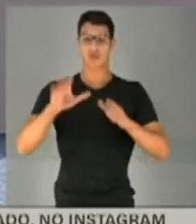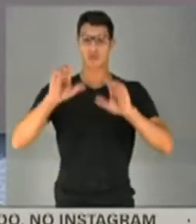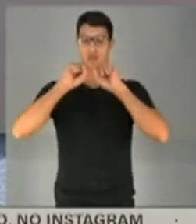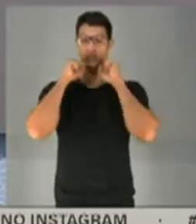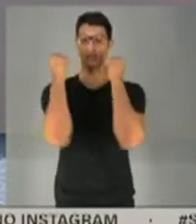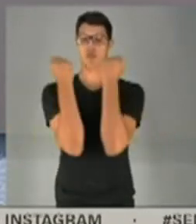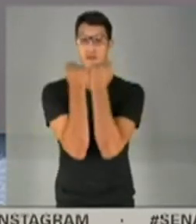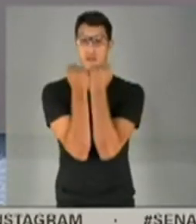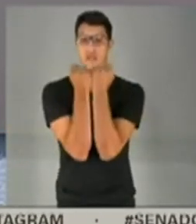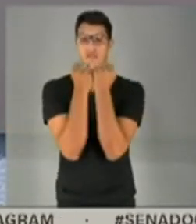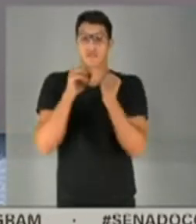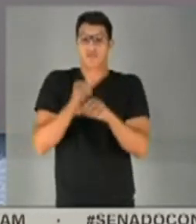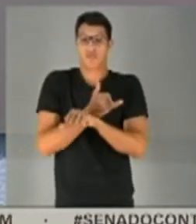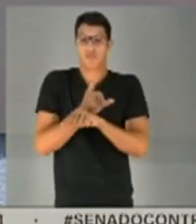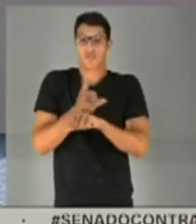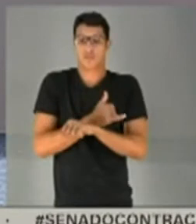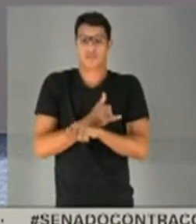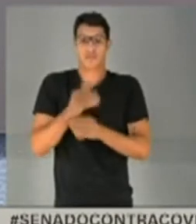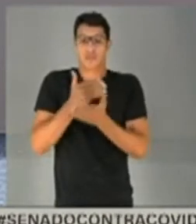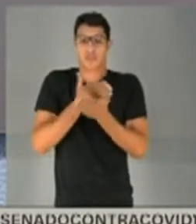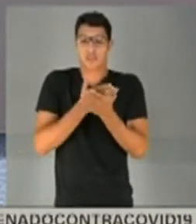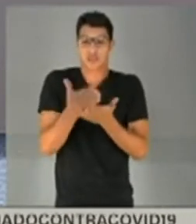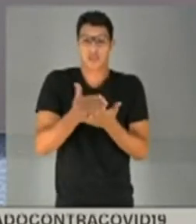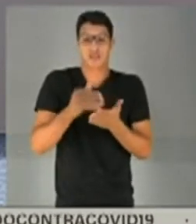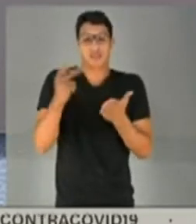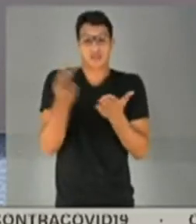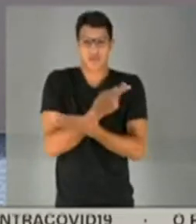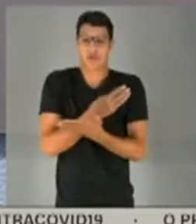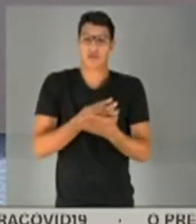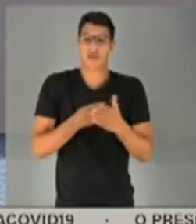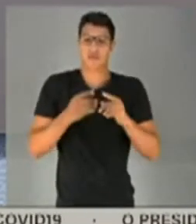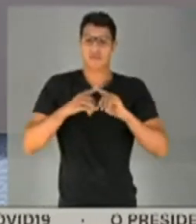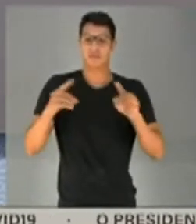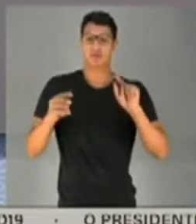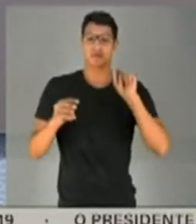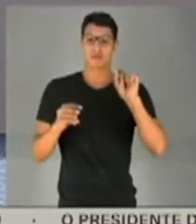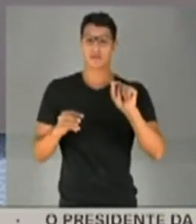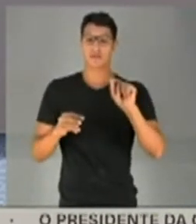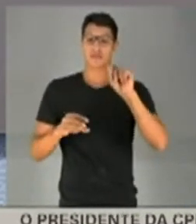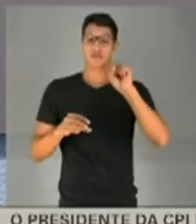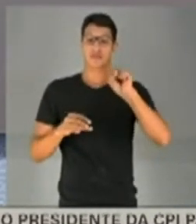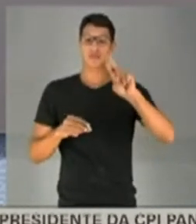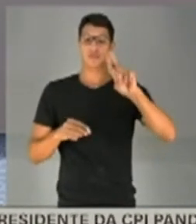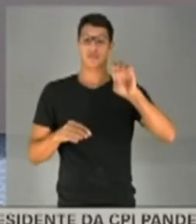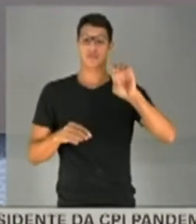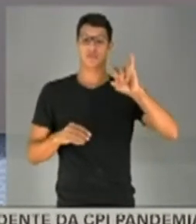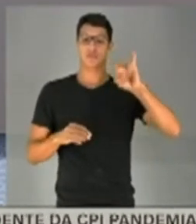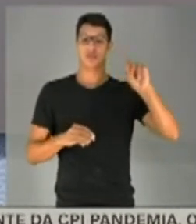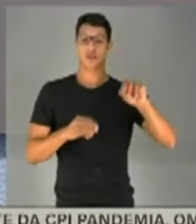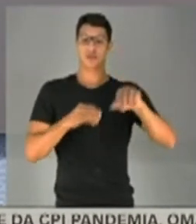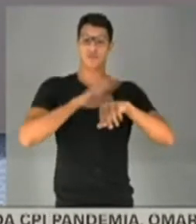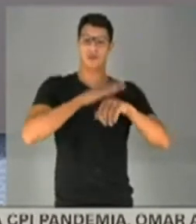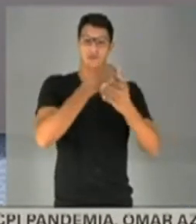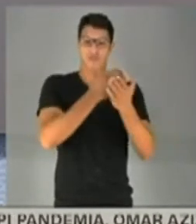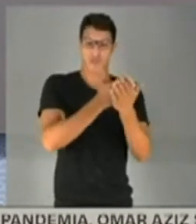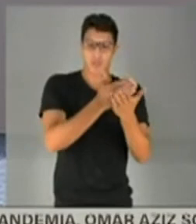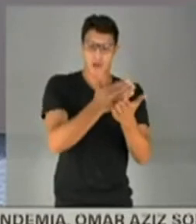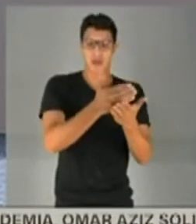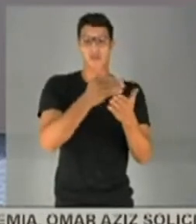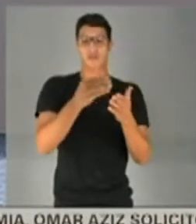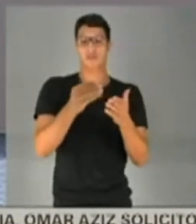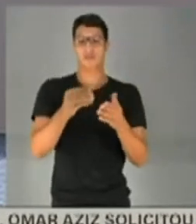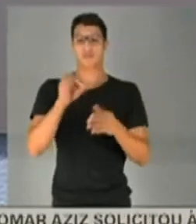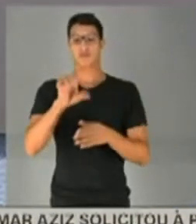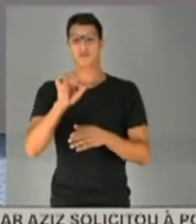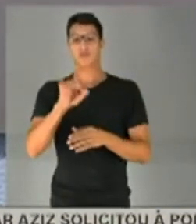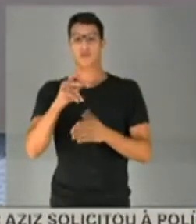de rebanho foi uma estratégia inicialmente equivocada, mas que a Suécia adotou no começo da pandemia, então